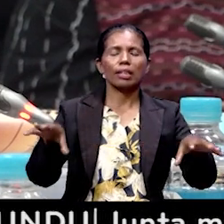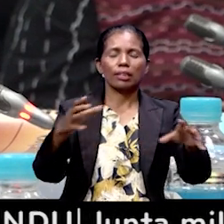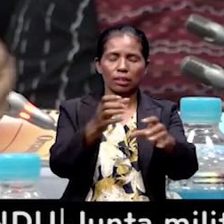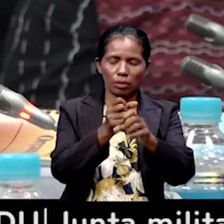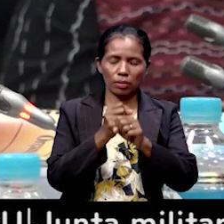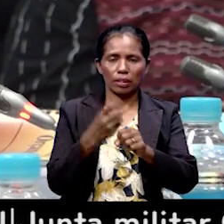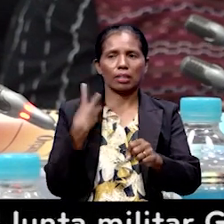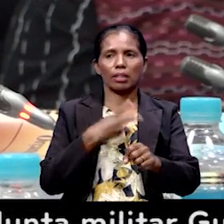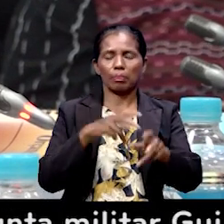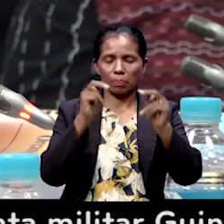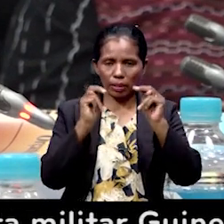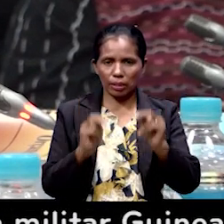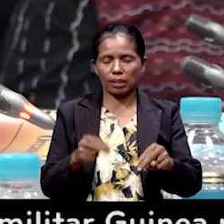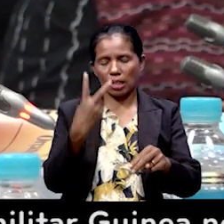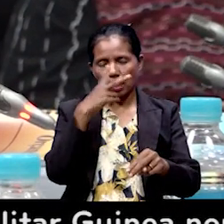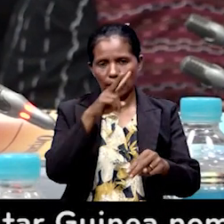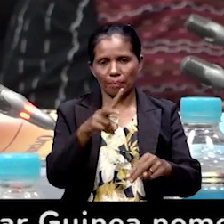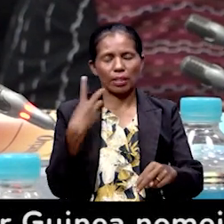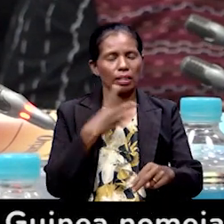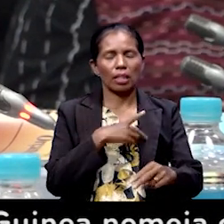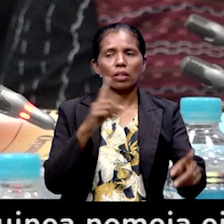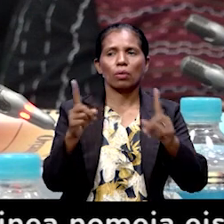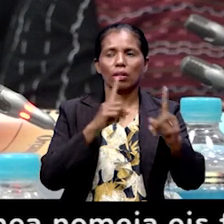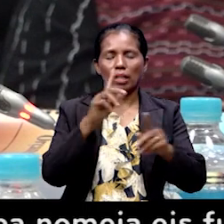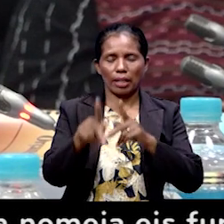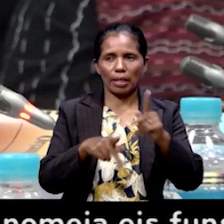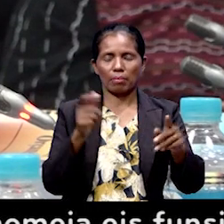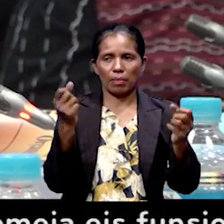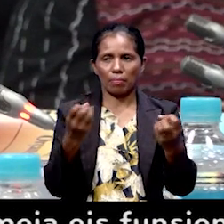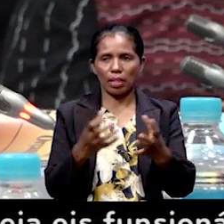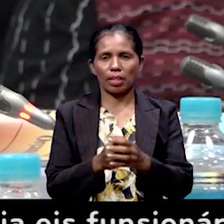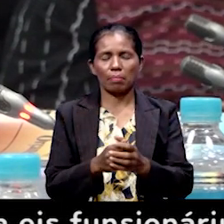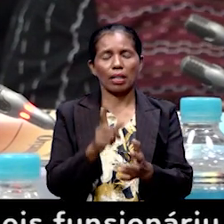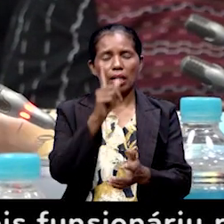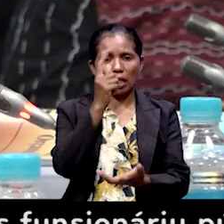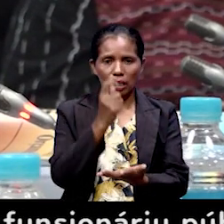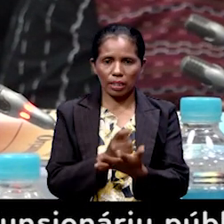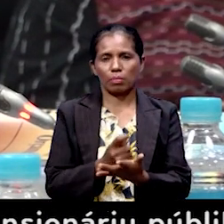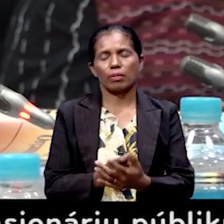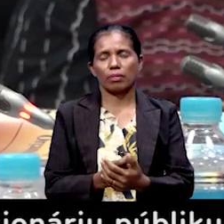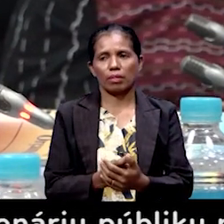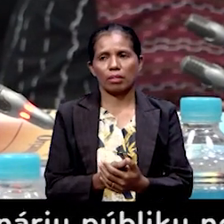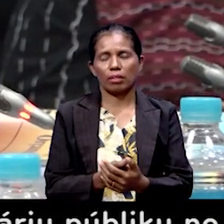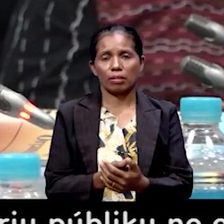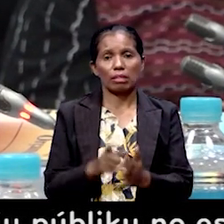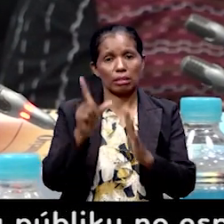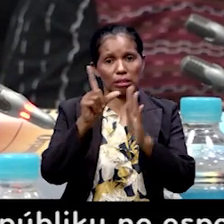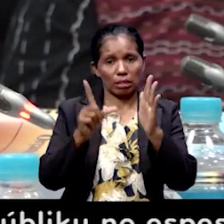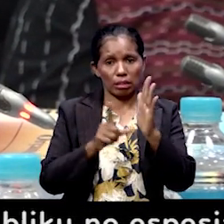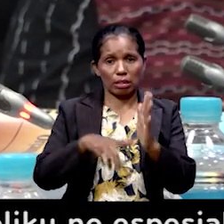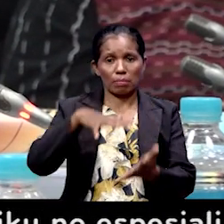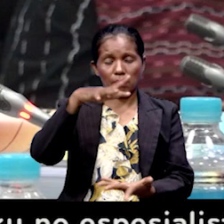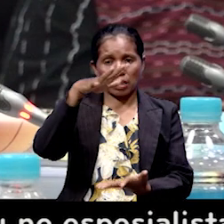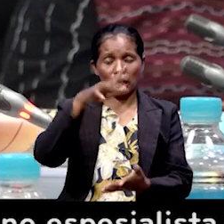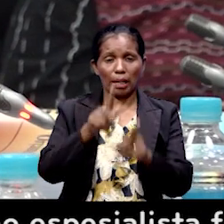nema que está precisa verificar. E nem está lá os colhia é uma atos, e está colhia é uma rehum. Lista ser né é uma